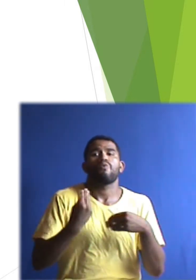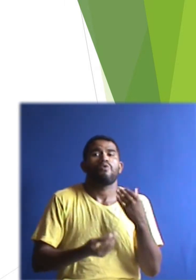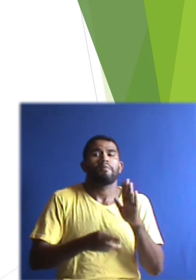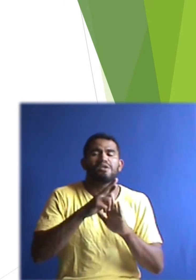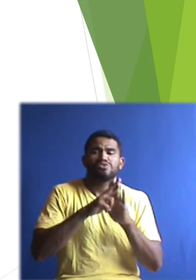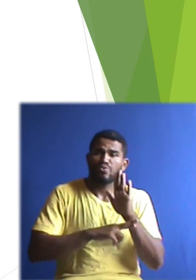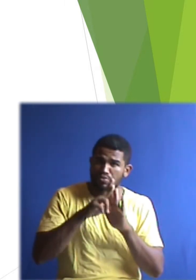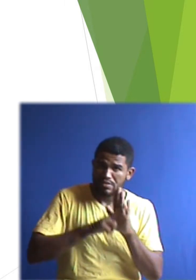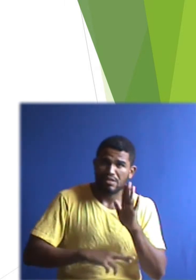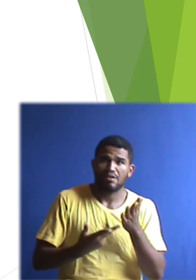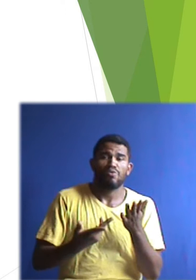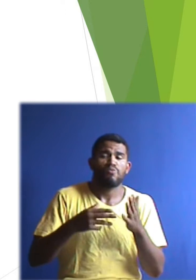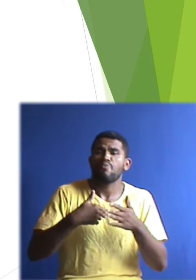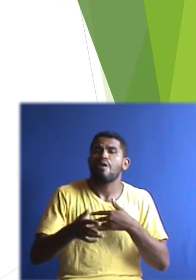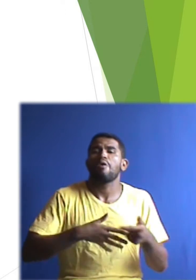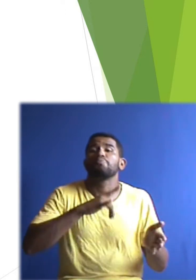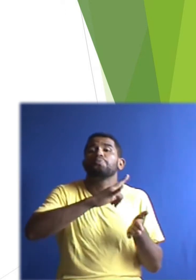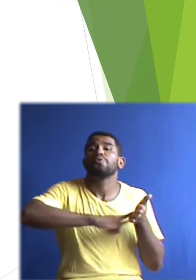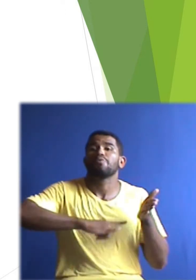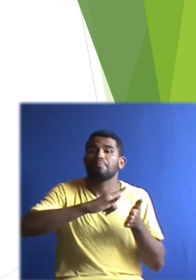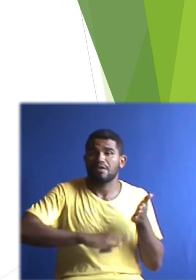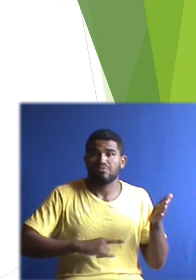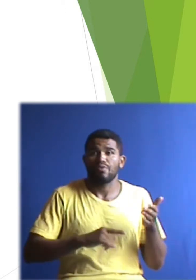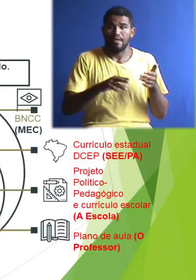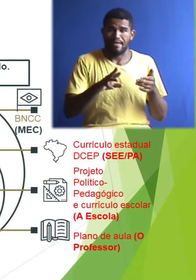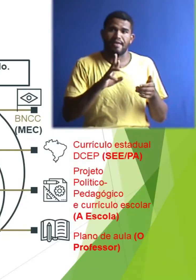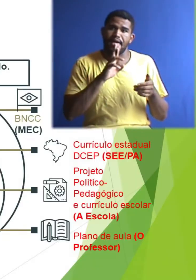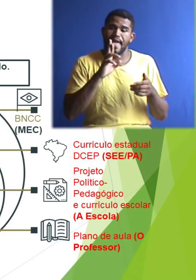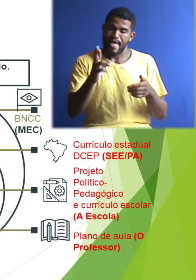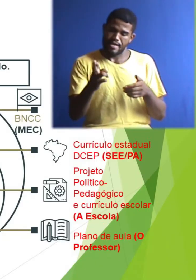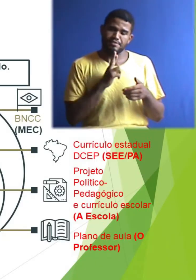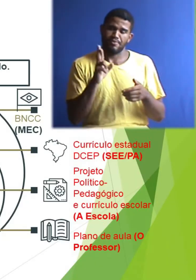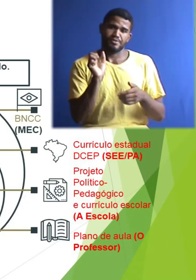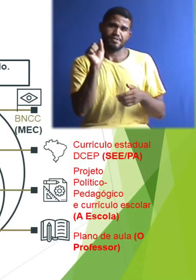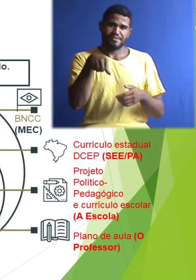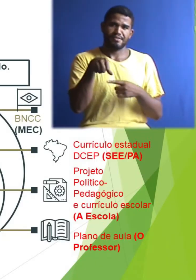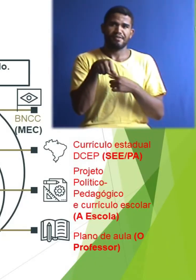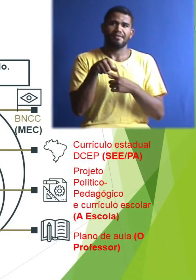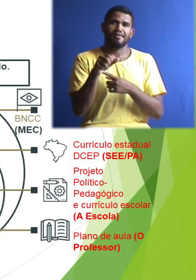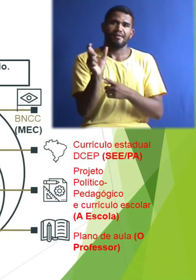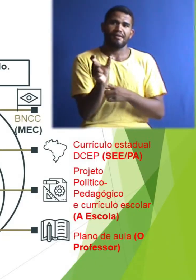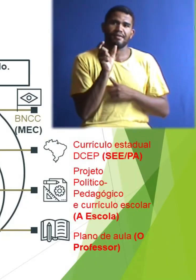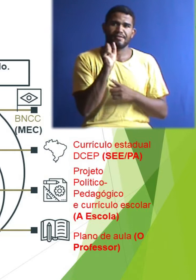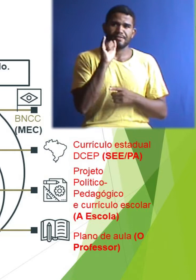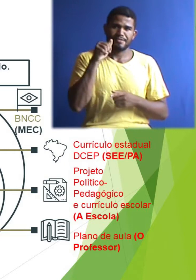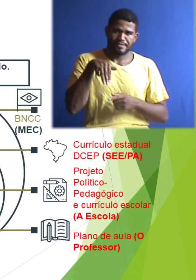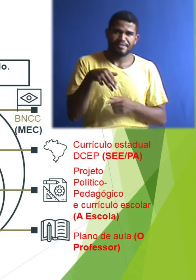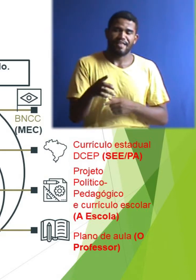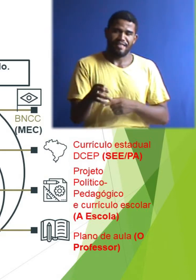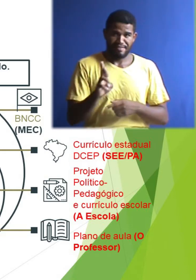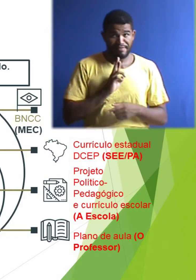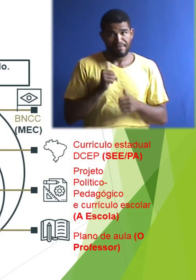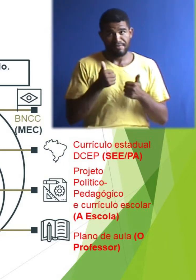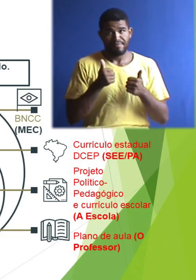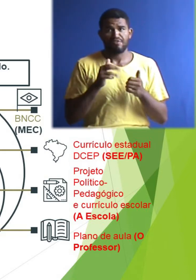algum documento que norteie seu trabalho? A resposta é sim, você já conhece eles. Nós temos